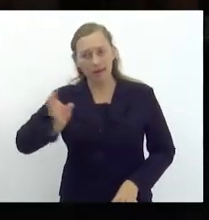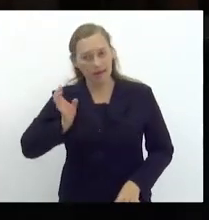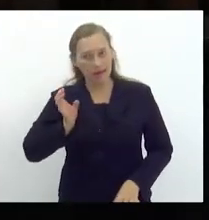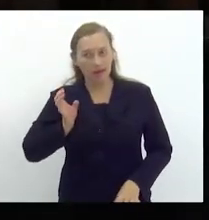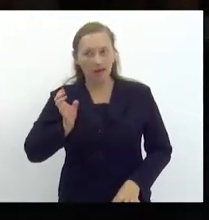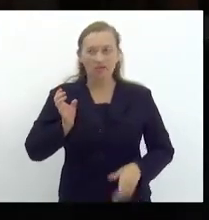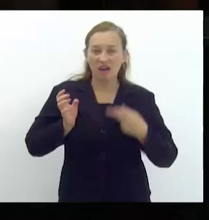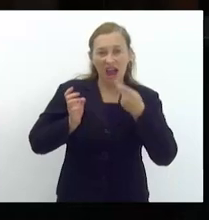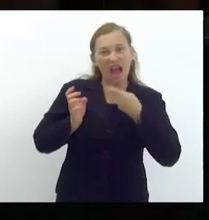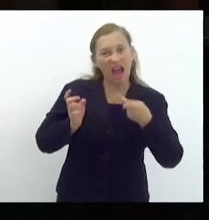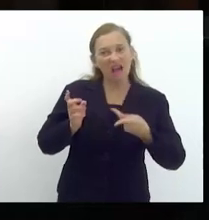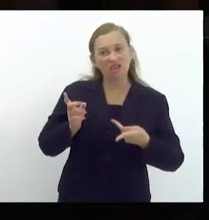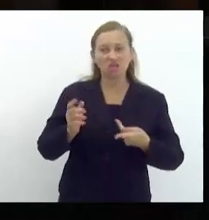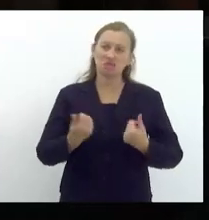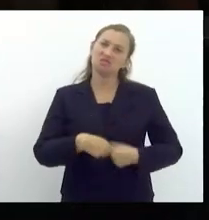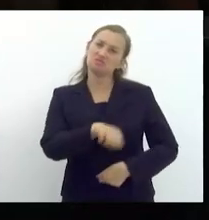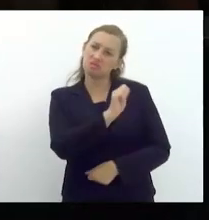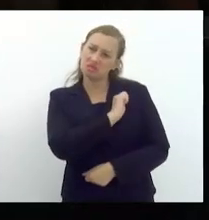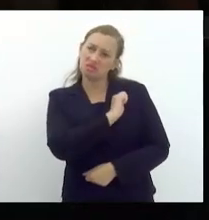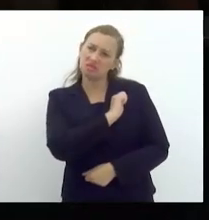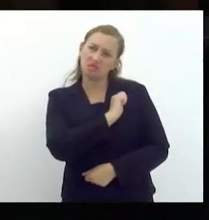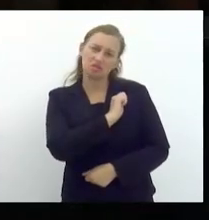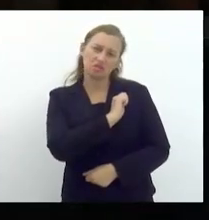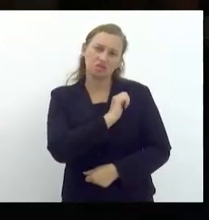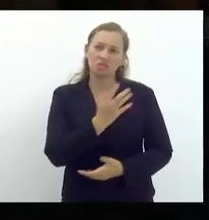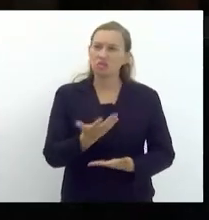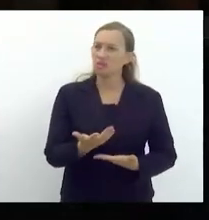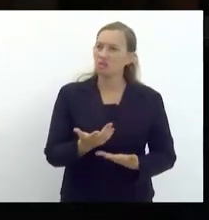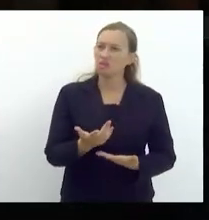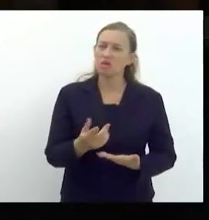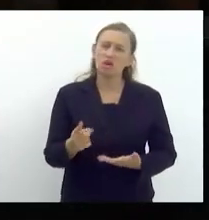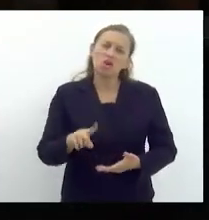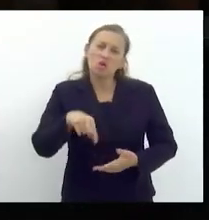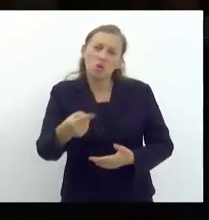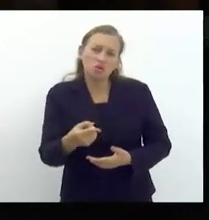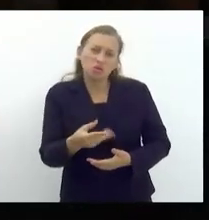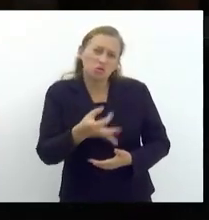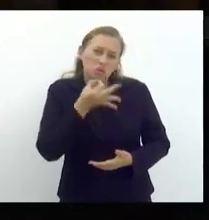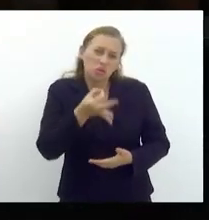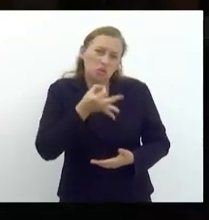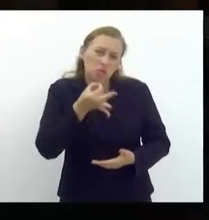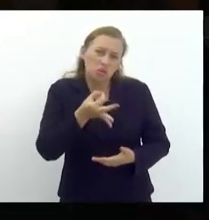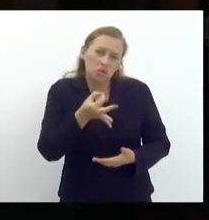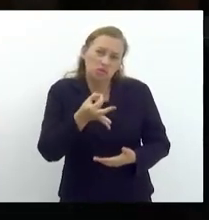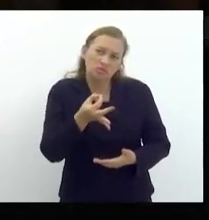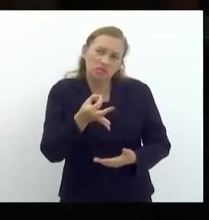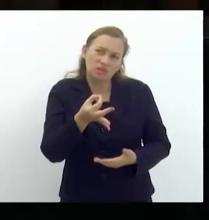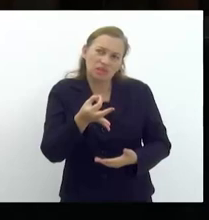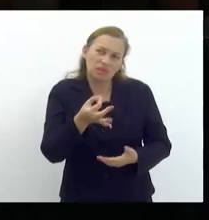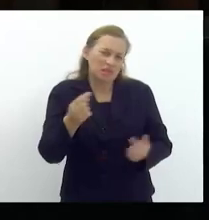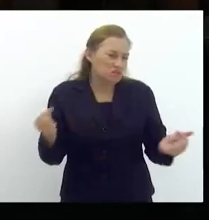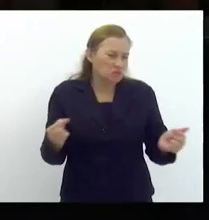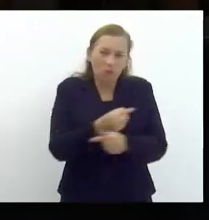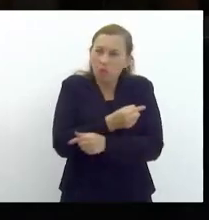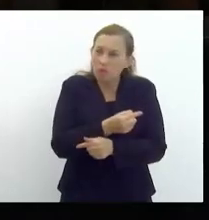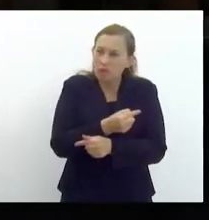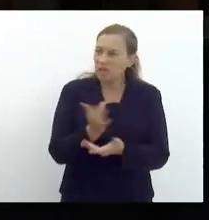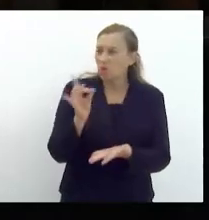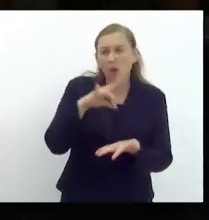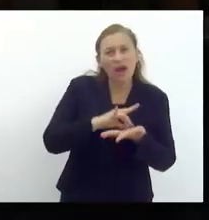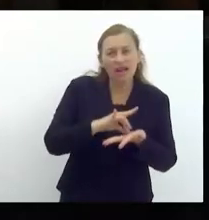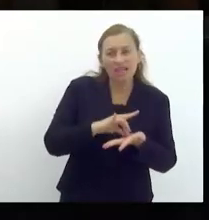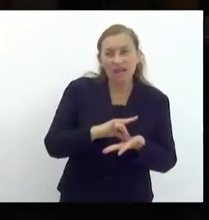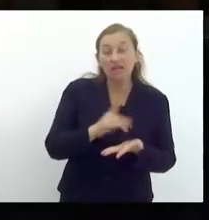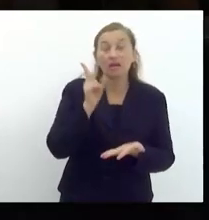gente fala ah nosso regime de recuperação fiscal enfim vários outros argumentos que são completamente incompatíveis com a realidade